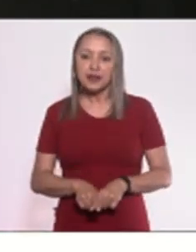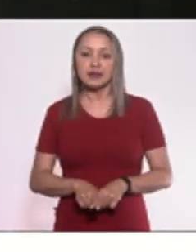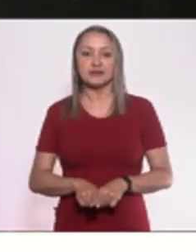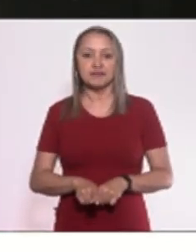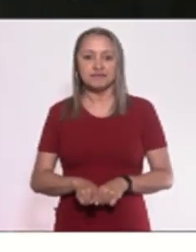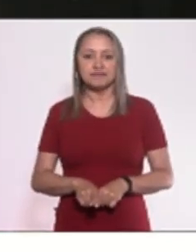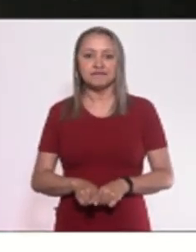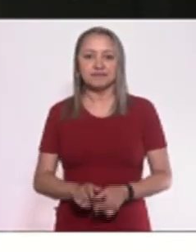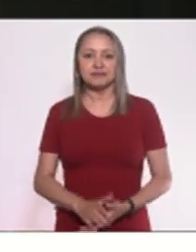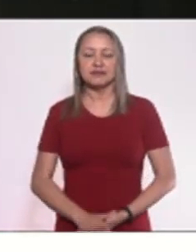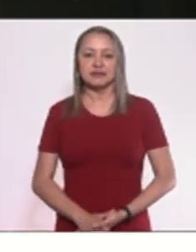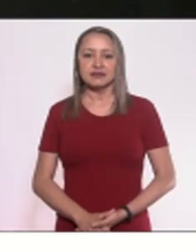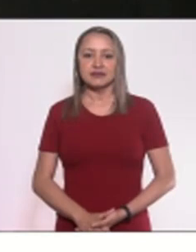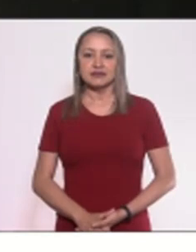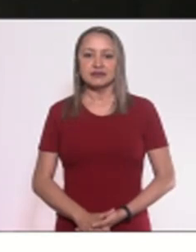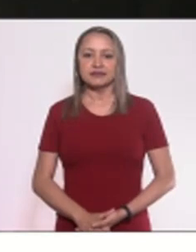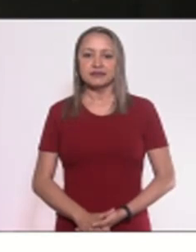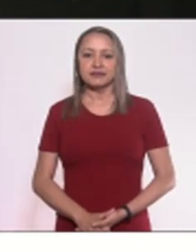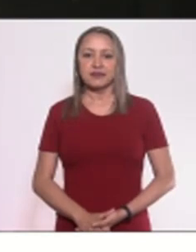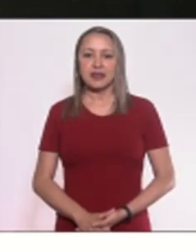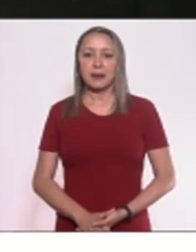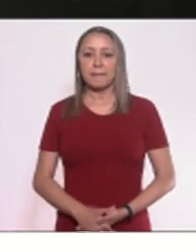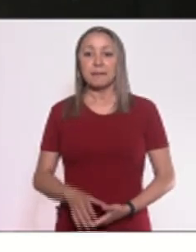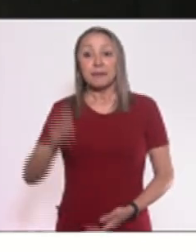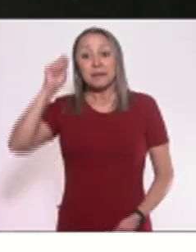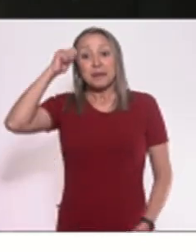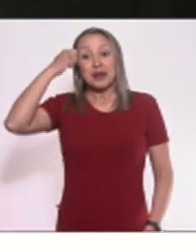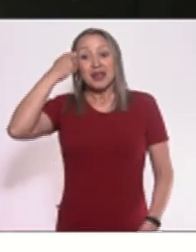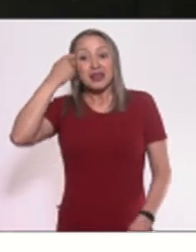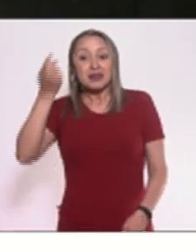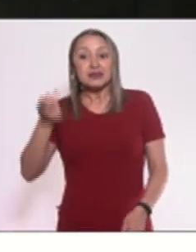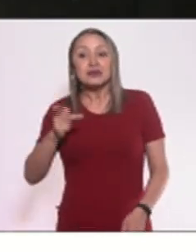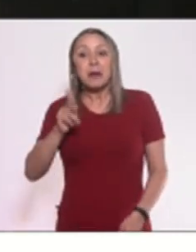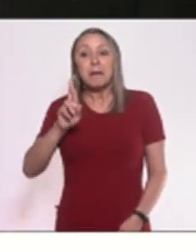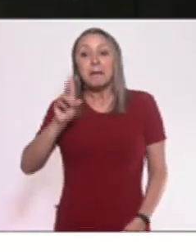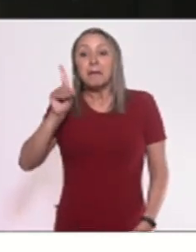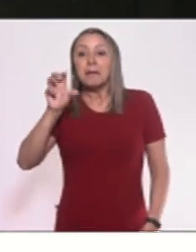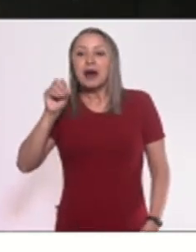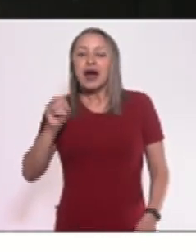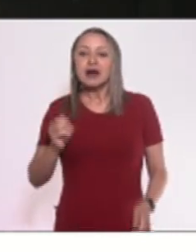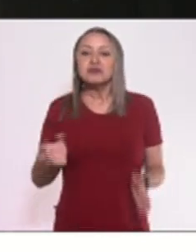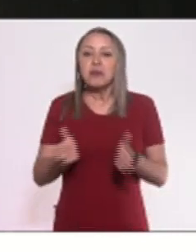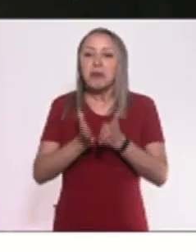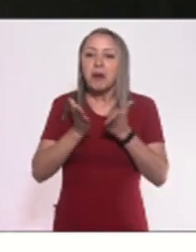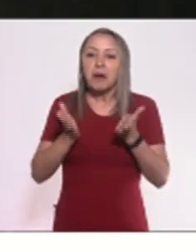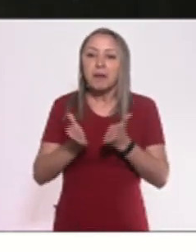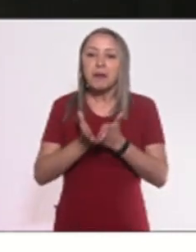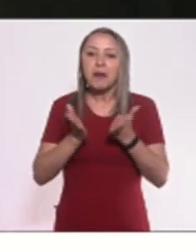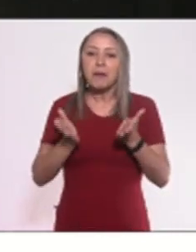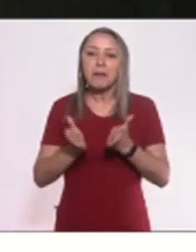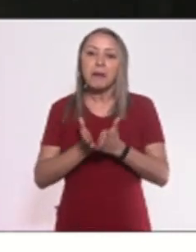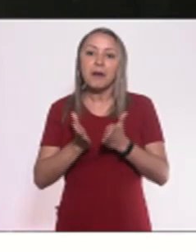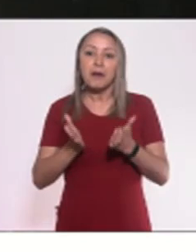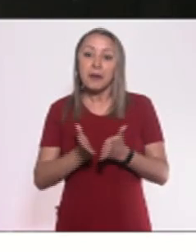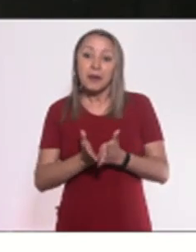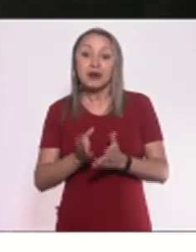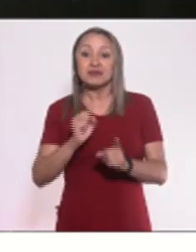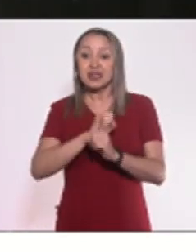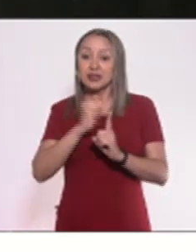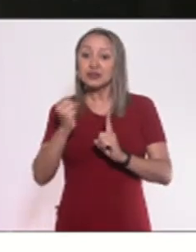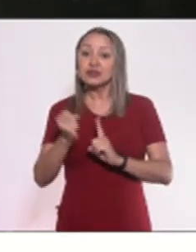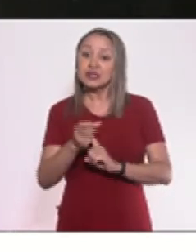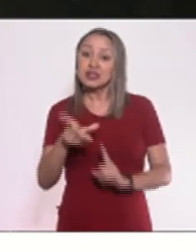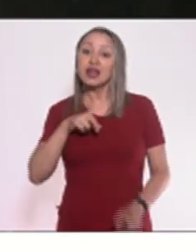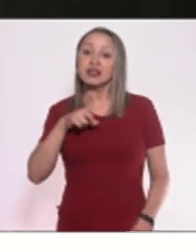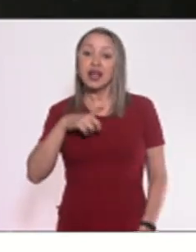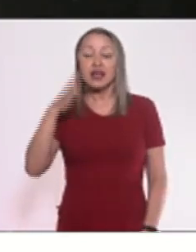extrema vulnerabilidade, em sua maioria pretos, pardos, com baixa escolaridade, enfim, as características que a sociedade brasileira